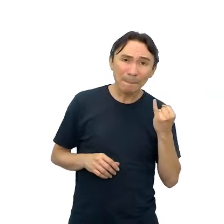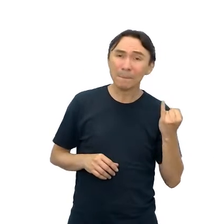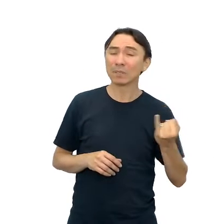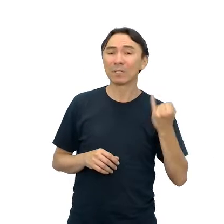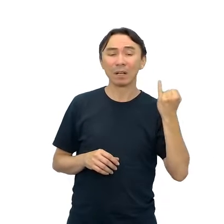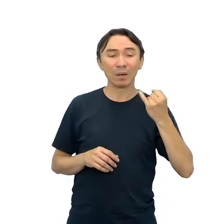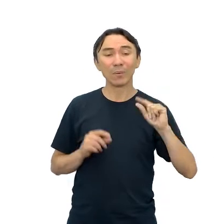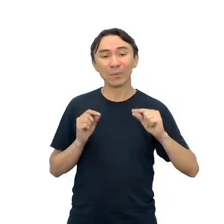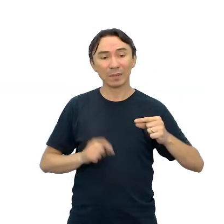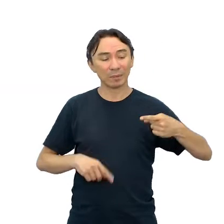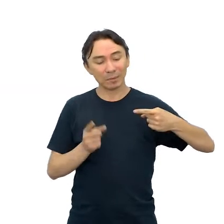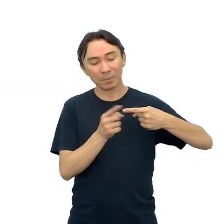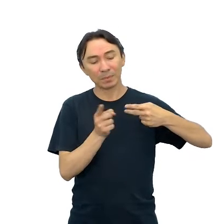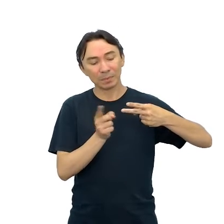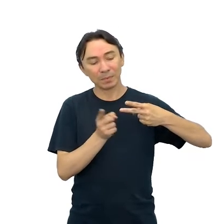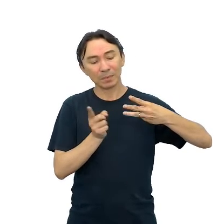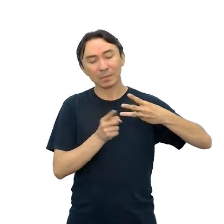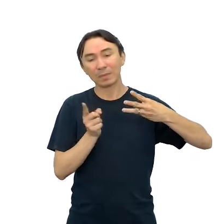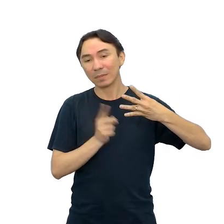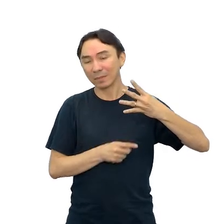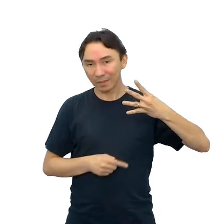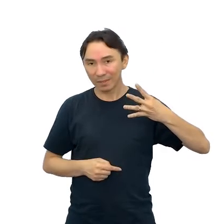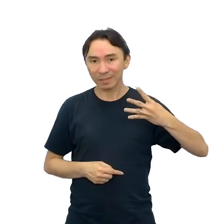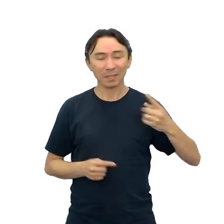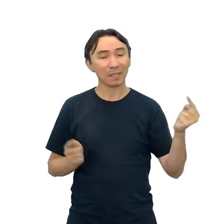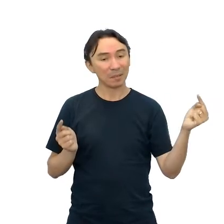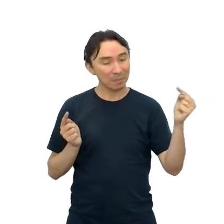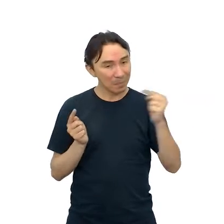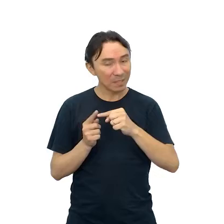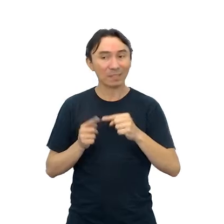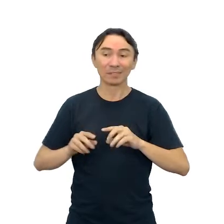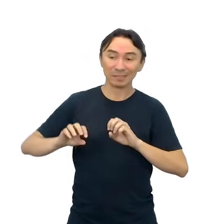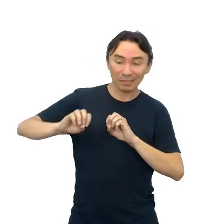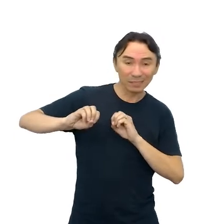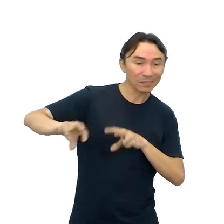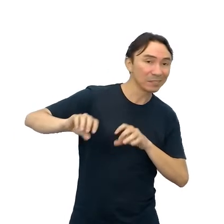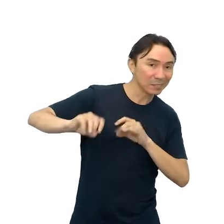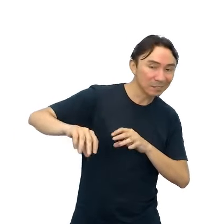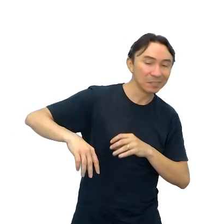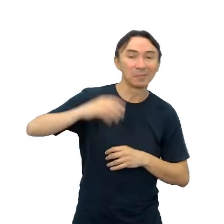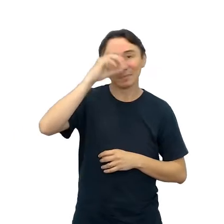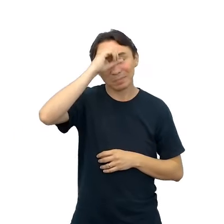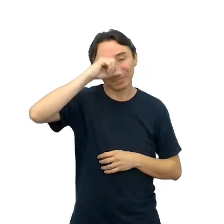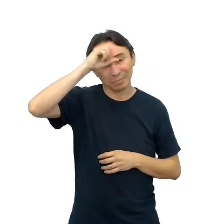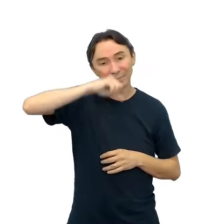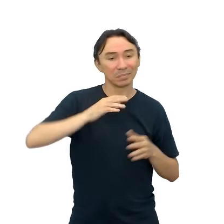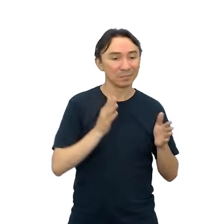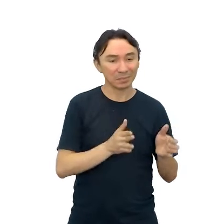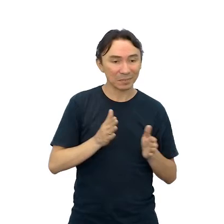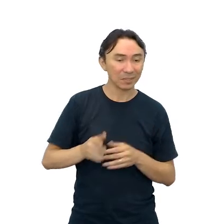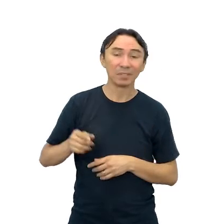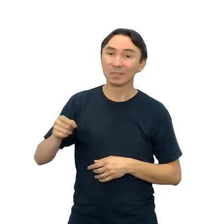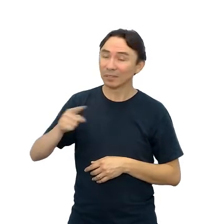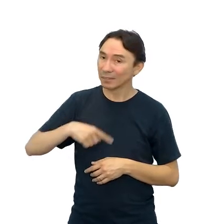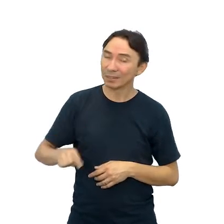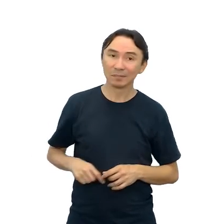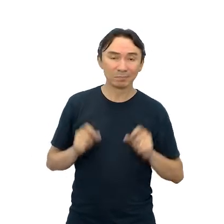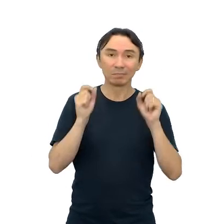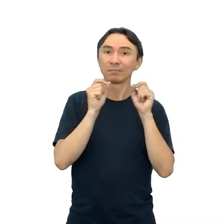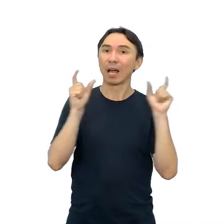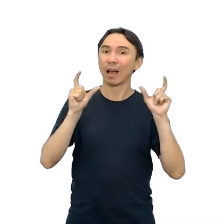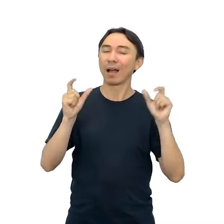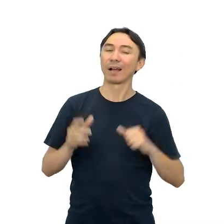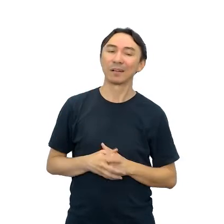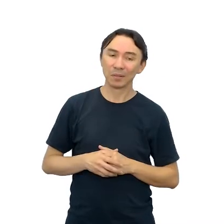né, relacionados ao processo de ensino e aprendizado, que nós devemos dar mais atenção? Um deles